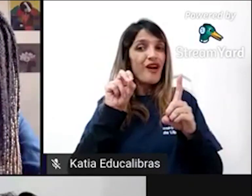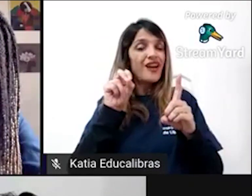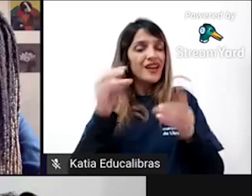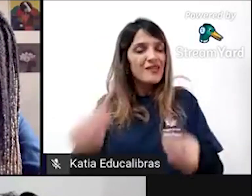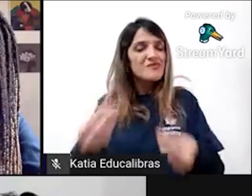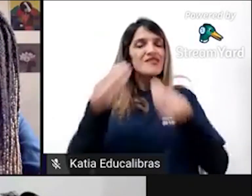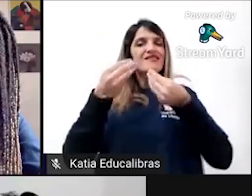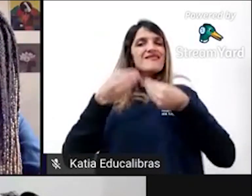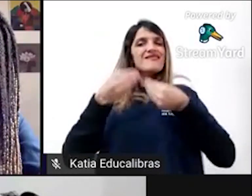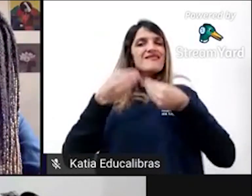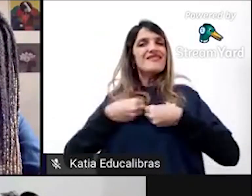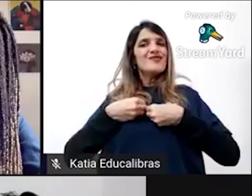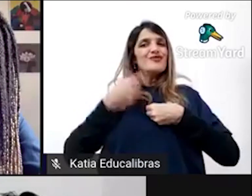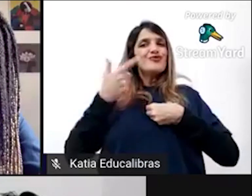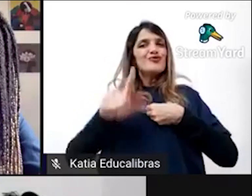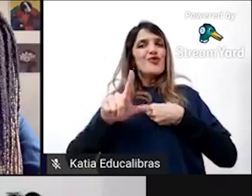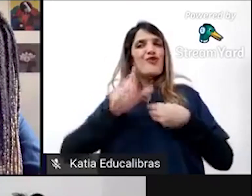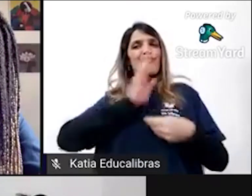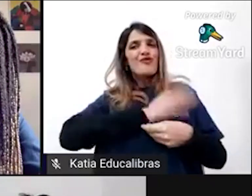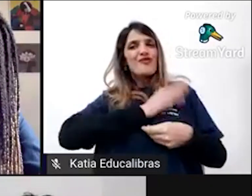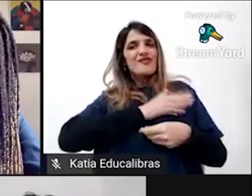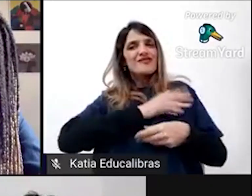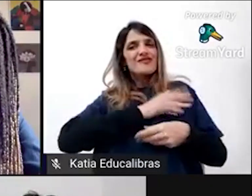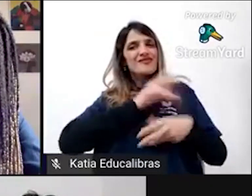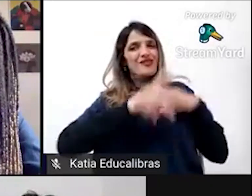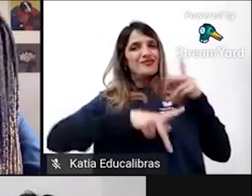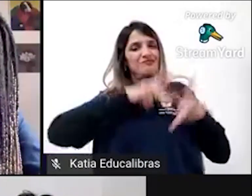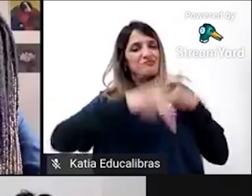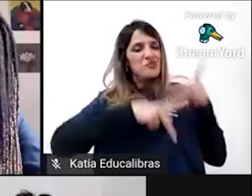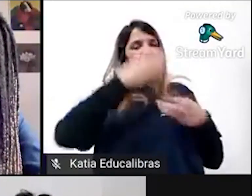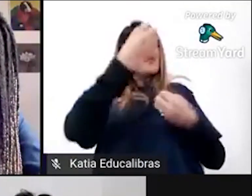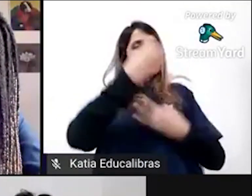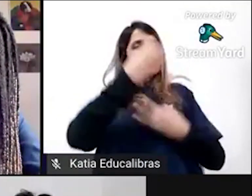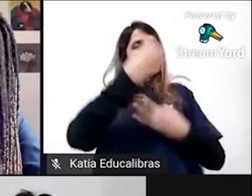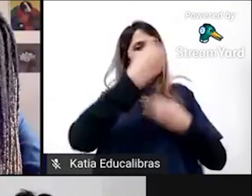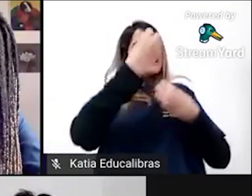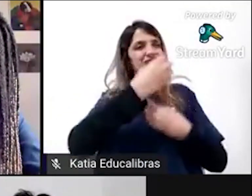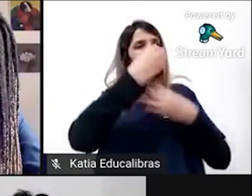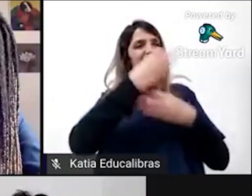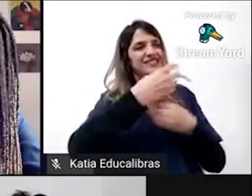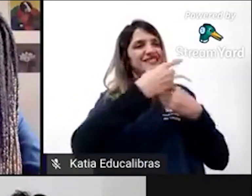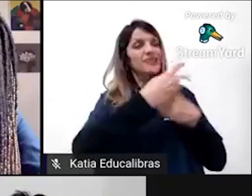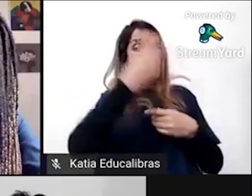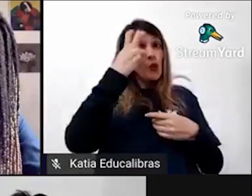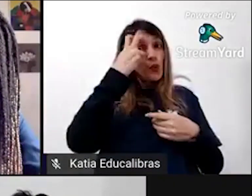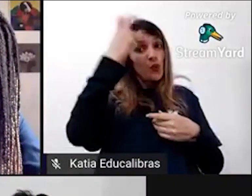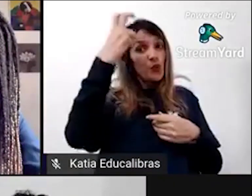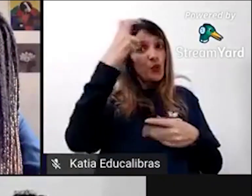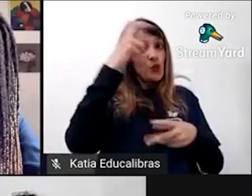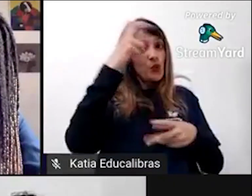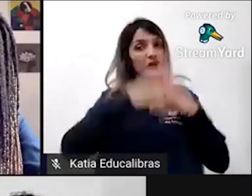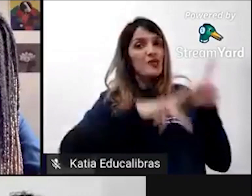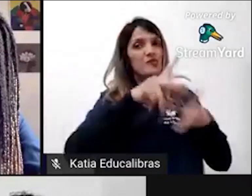no coração do meu povo, me ensinando as coisas que eu precisava saber para efetivamente